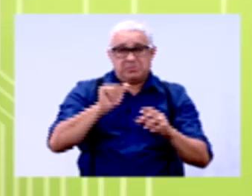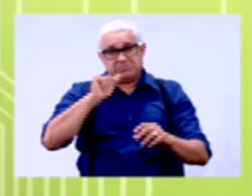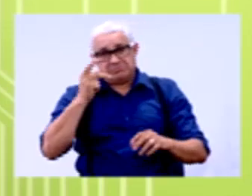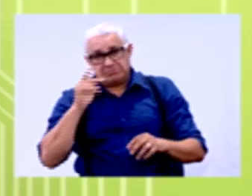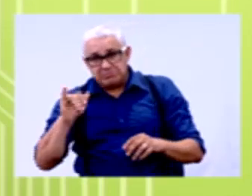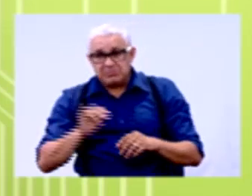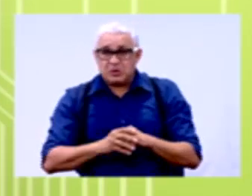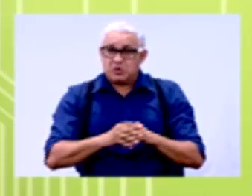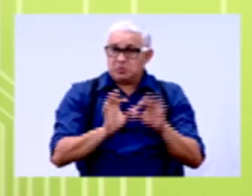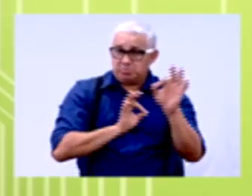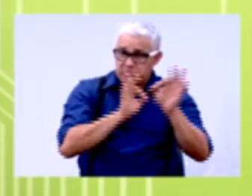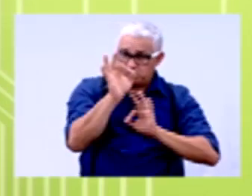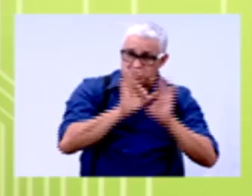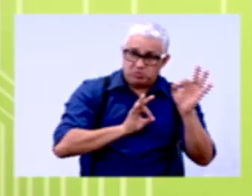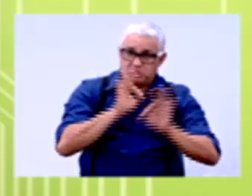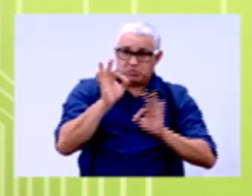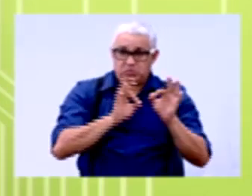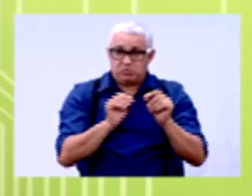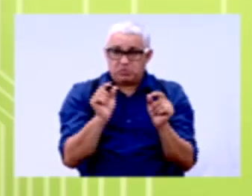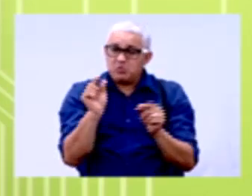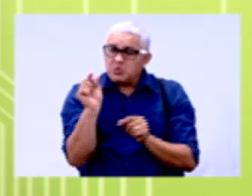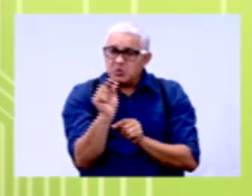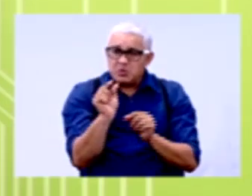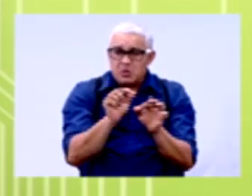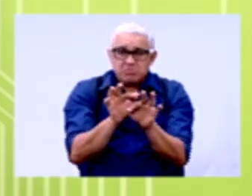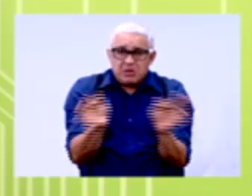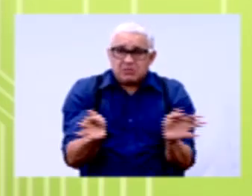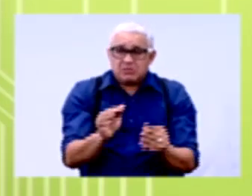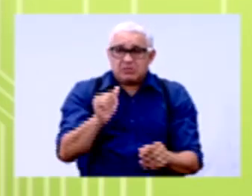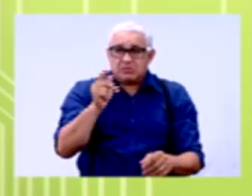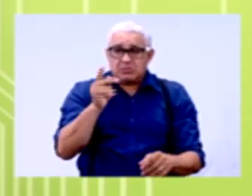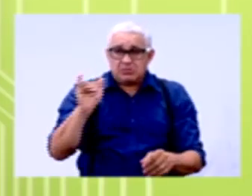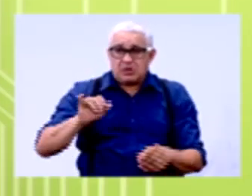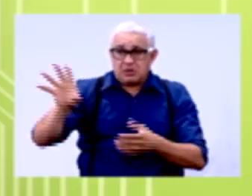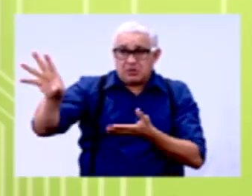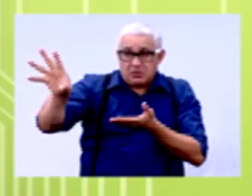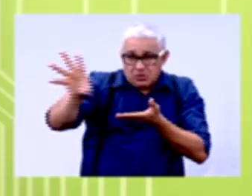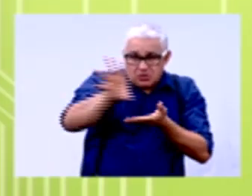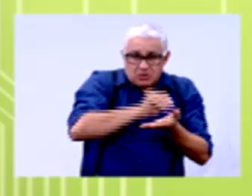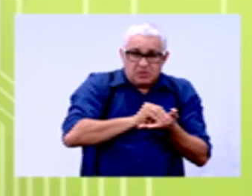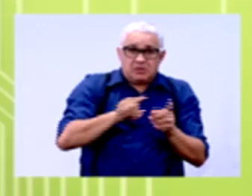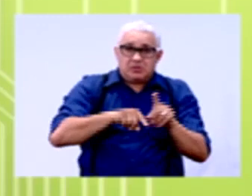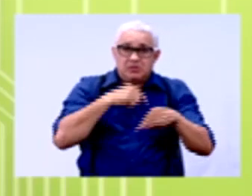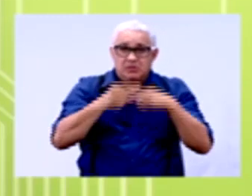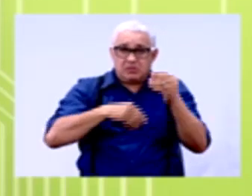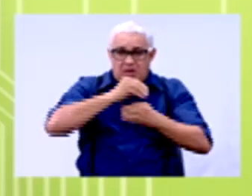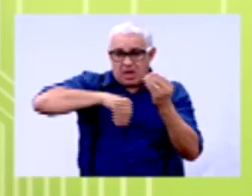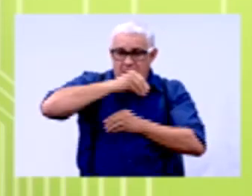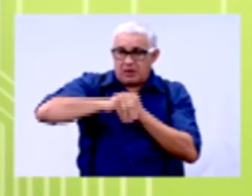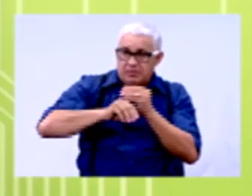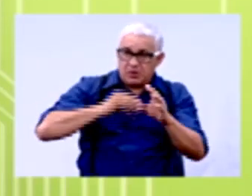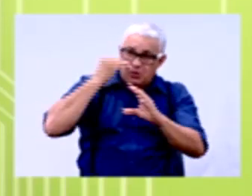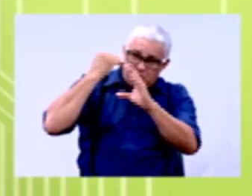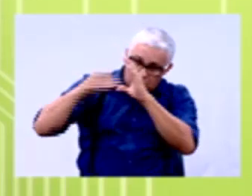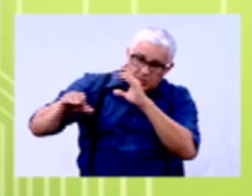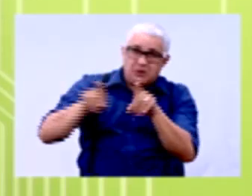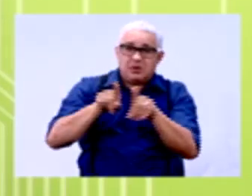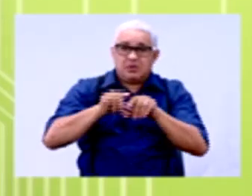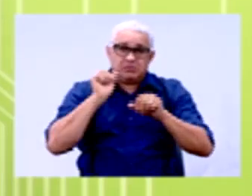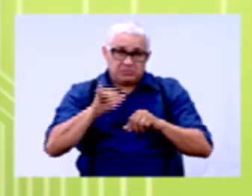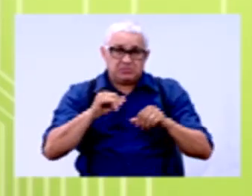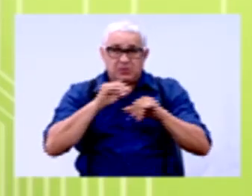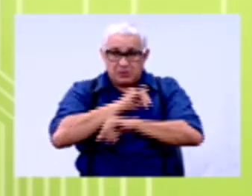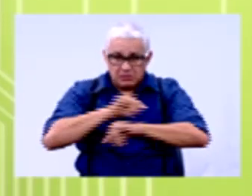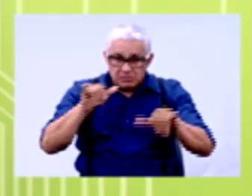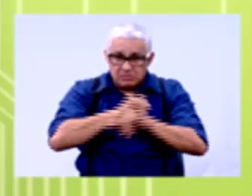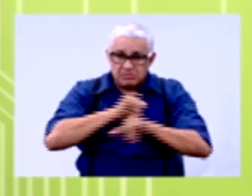nós construímos uma mini API, que recebia essas informações, processava e devolvia, caso as informações tinham